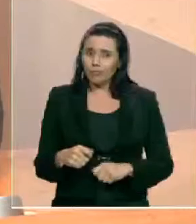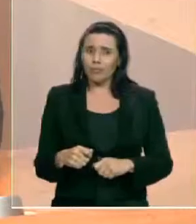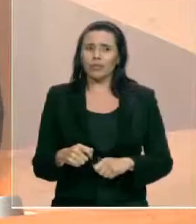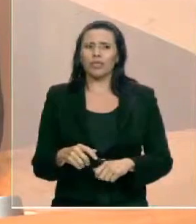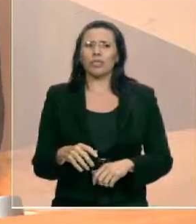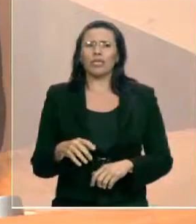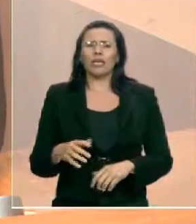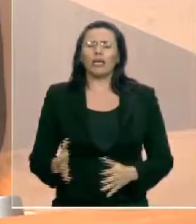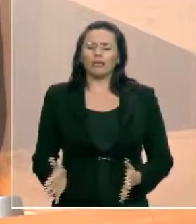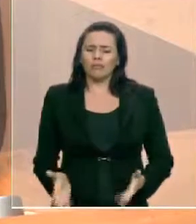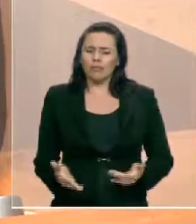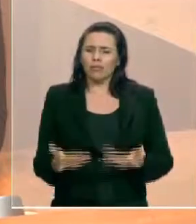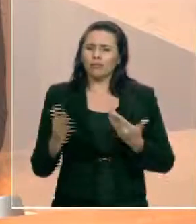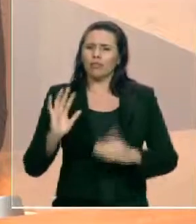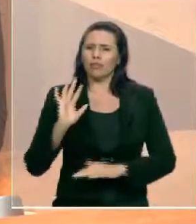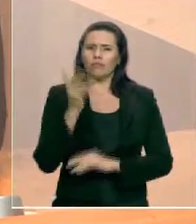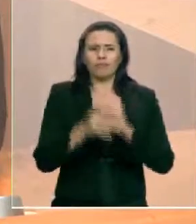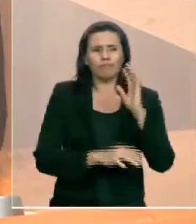Riacho,